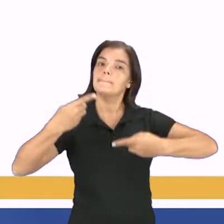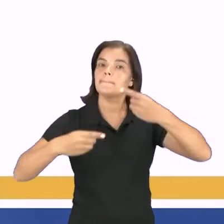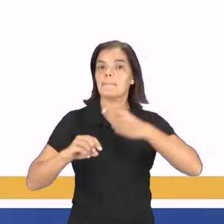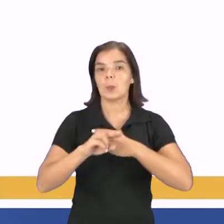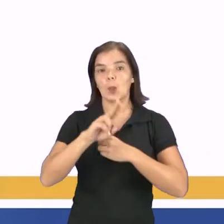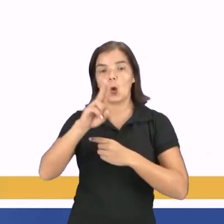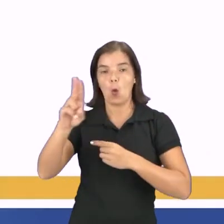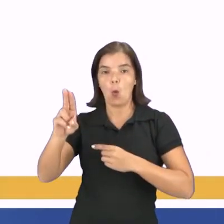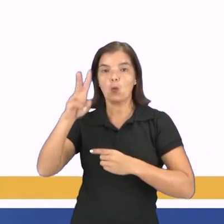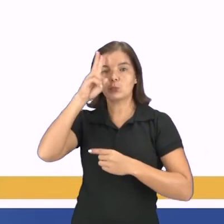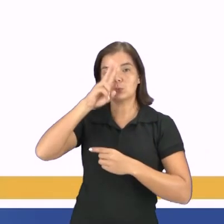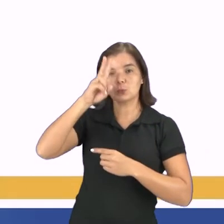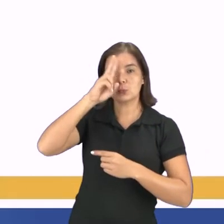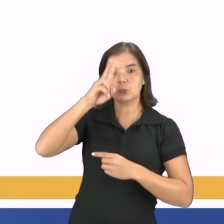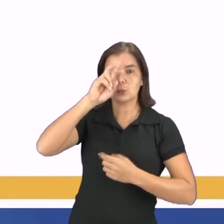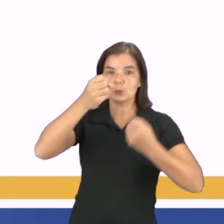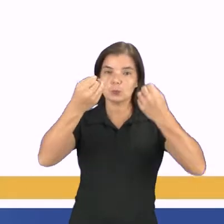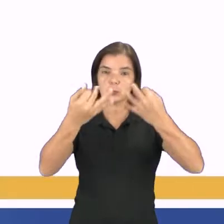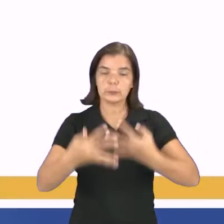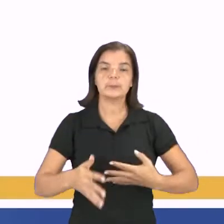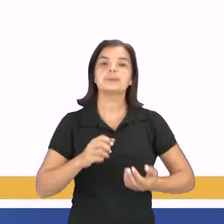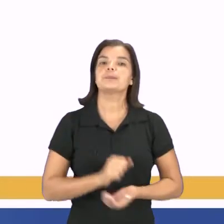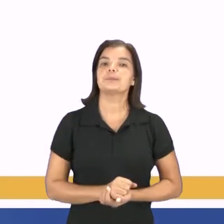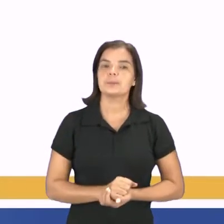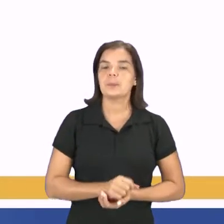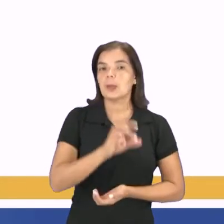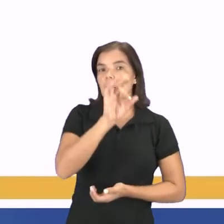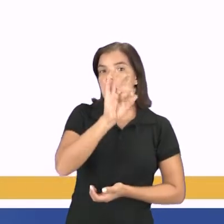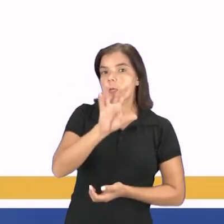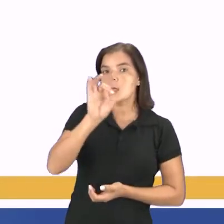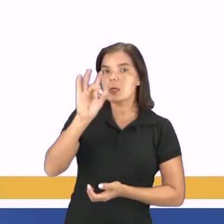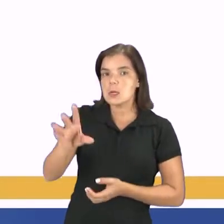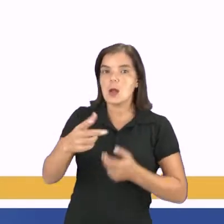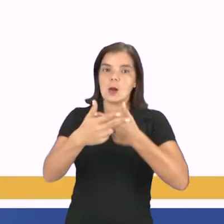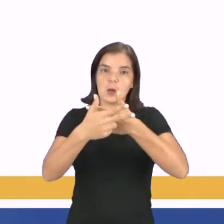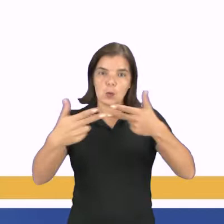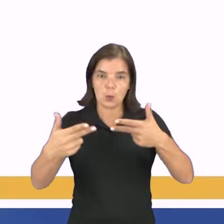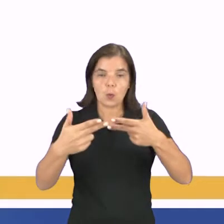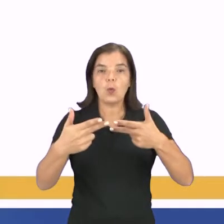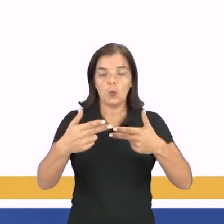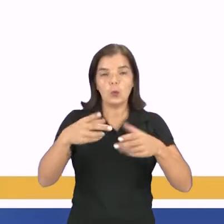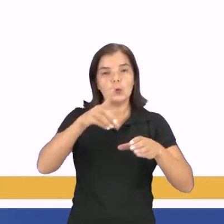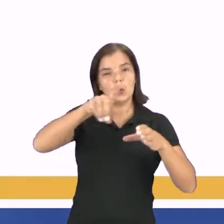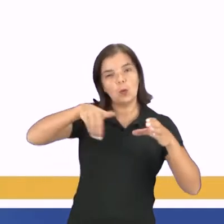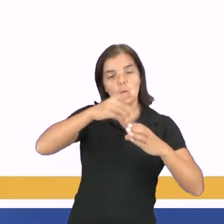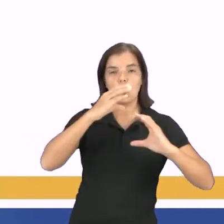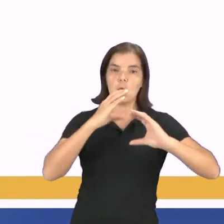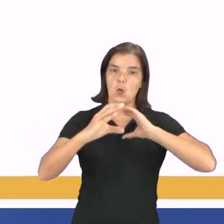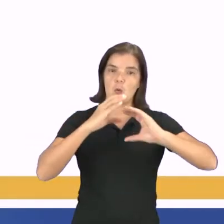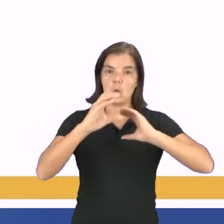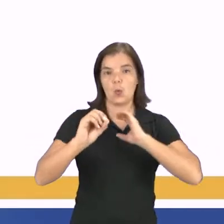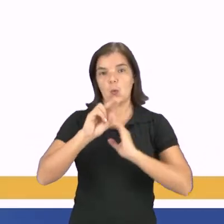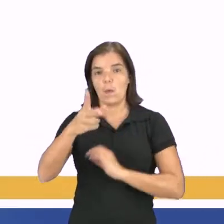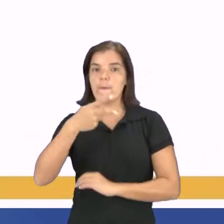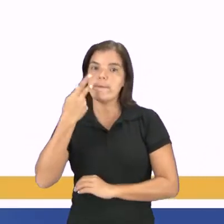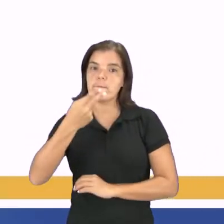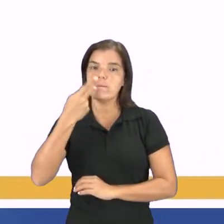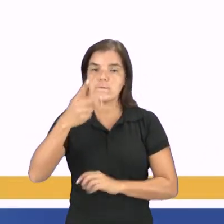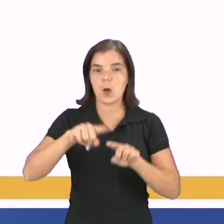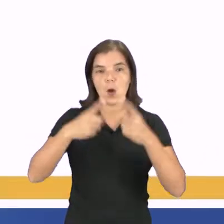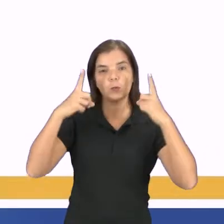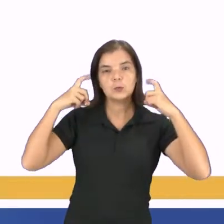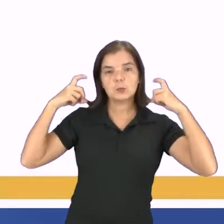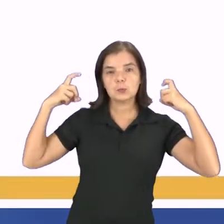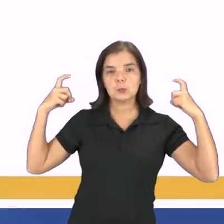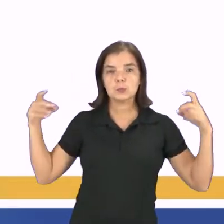ou contadores de histórias. Cada unidade de produto, gravação de música ou fala ou efeito